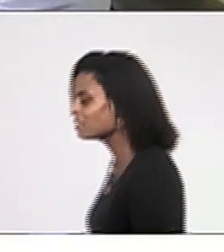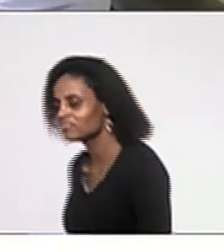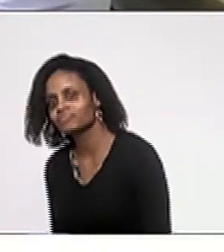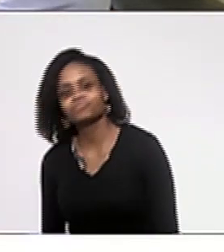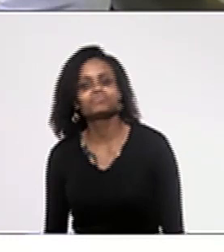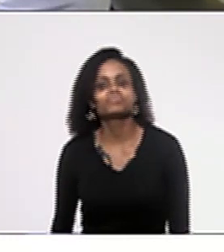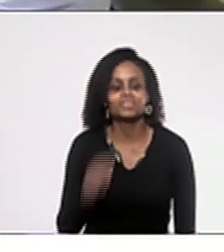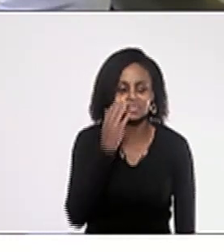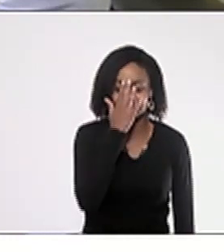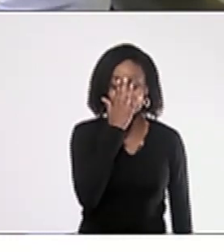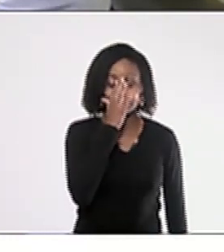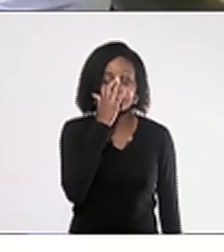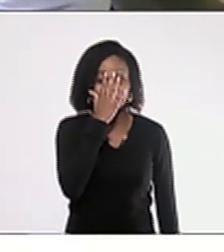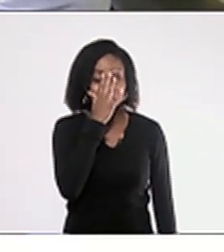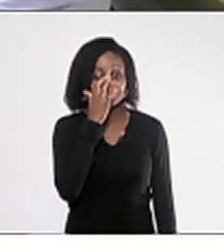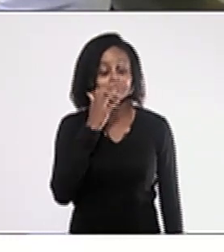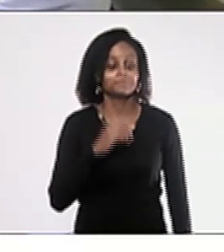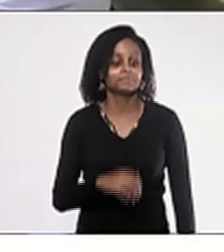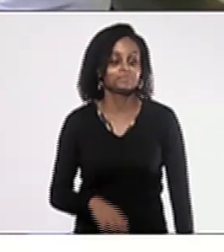Isso.